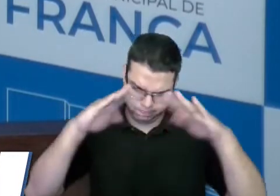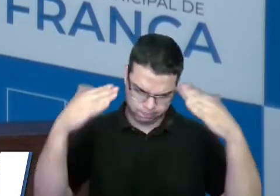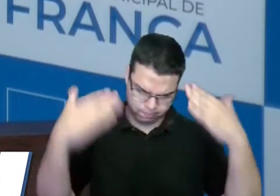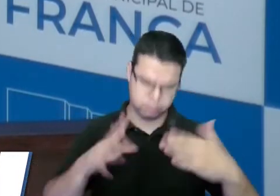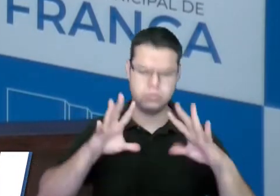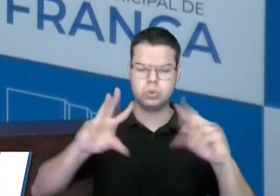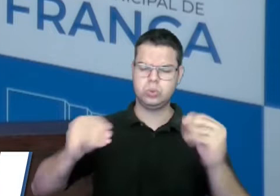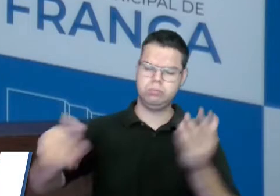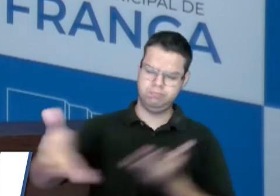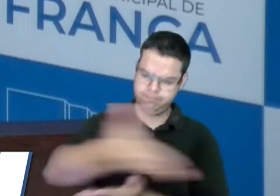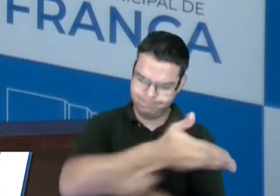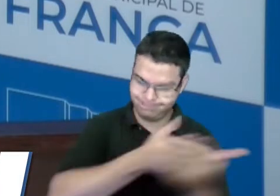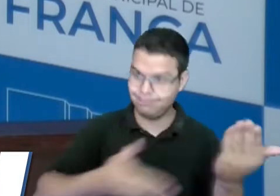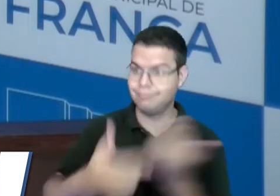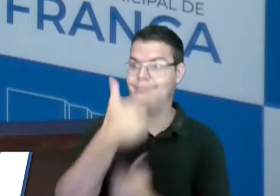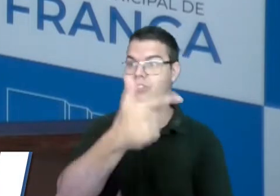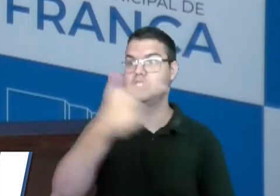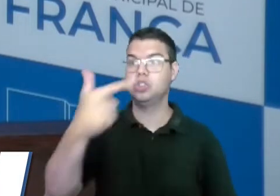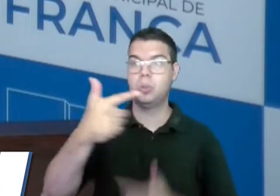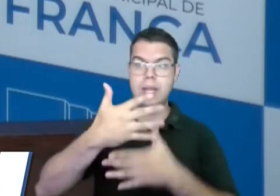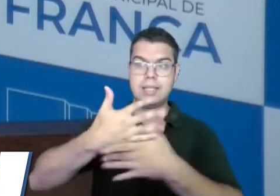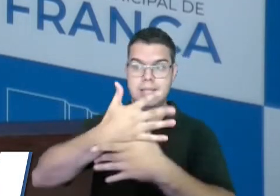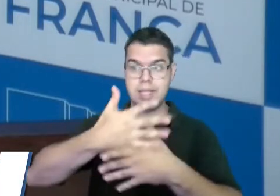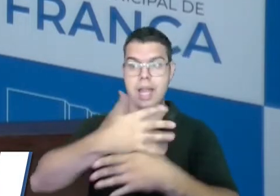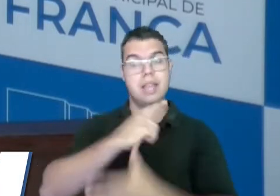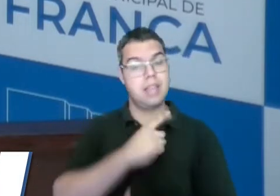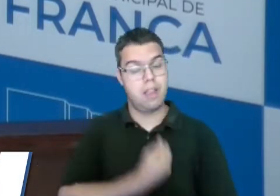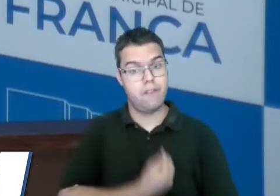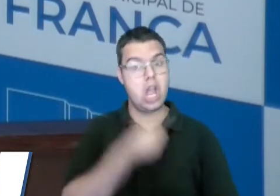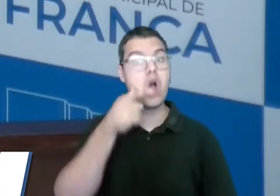pelas 22 cidades, estava lá ontem.